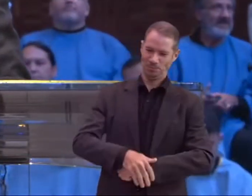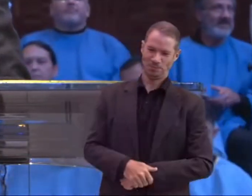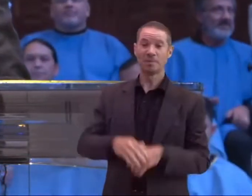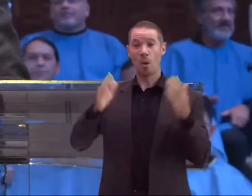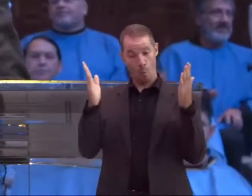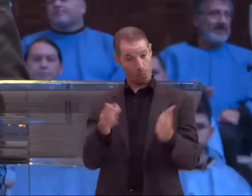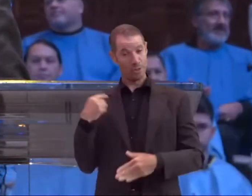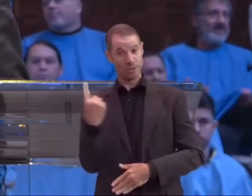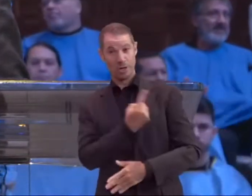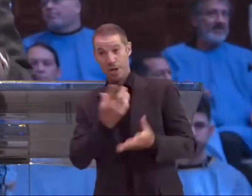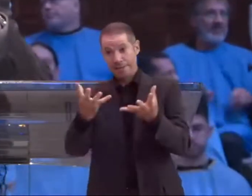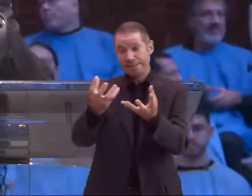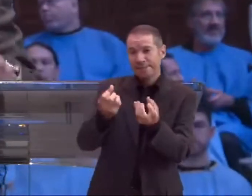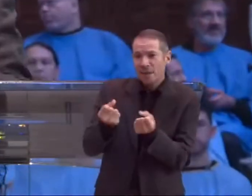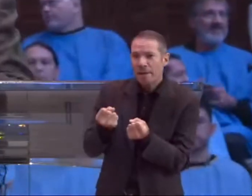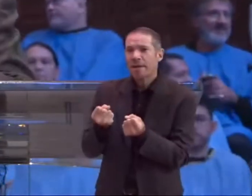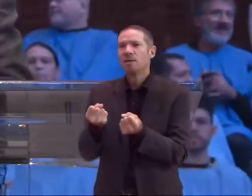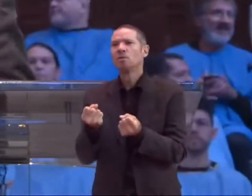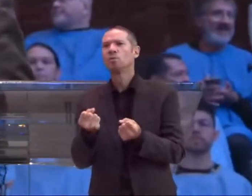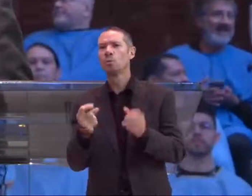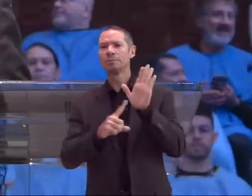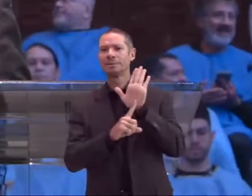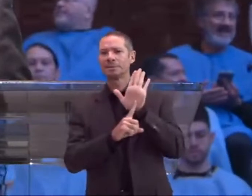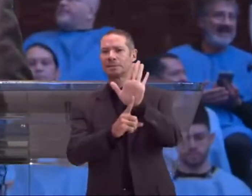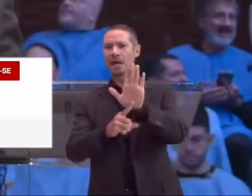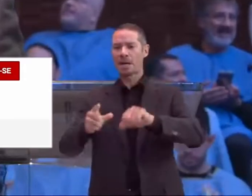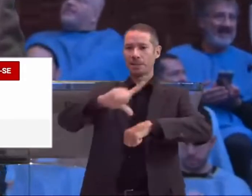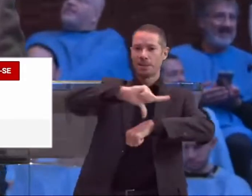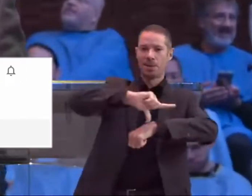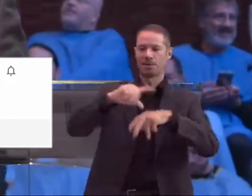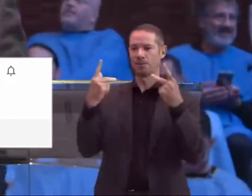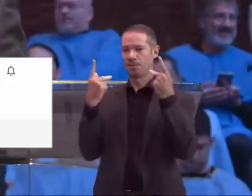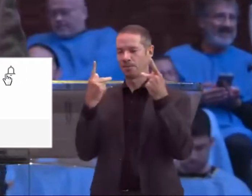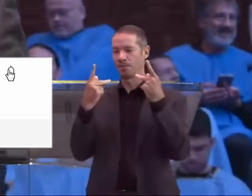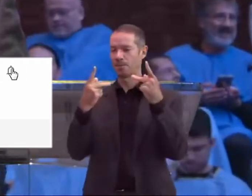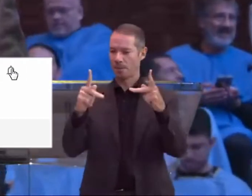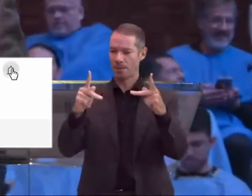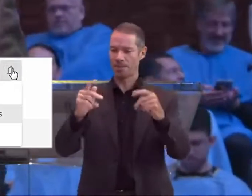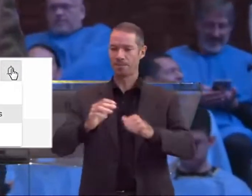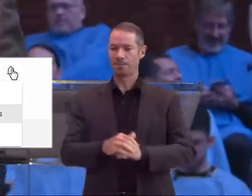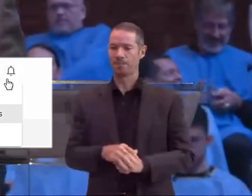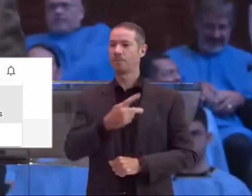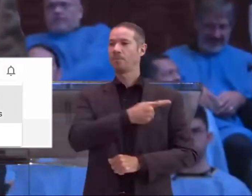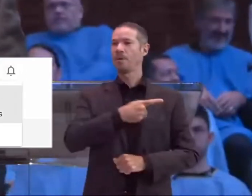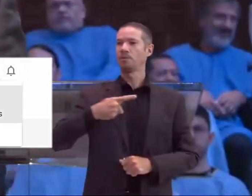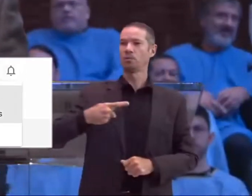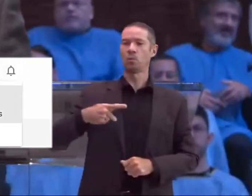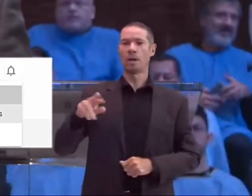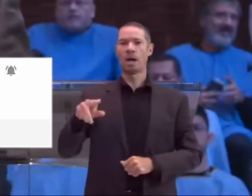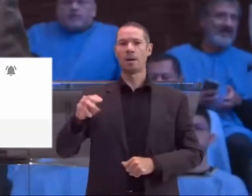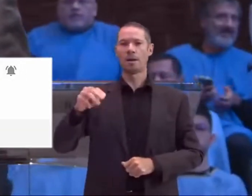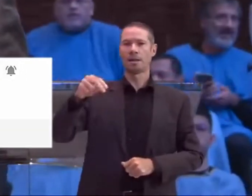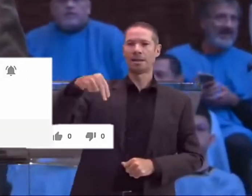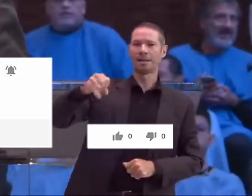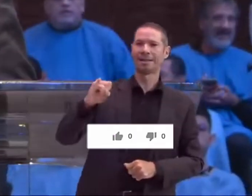Hoje a gente está recebendo a visita, só quero fazer esse destaque antes da gente meditar aqui, da pastora, irmã